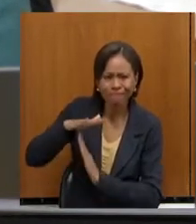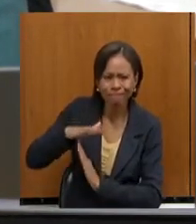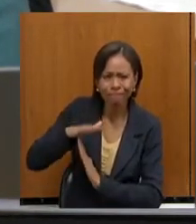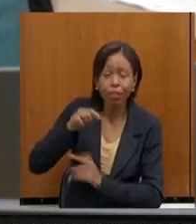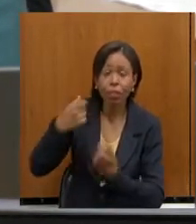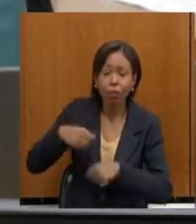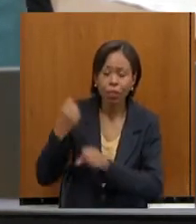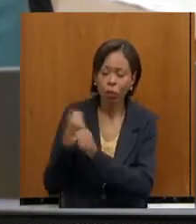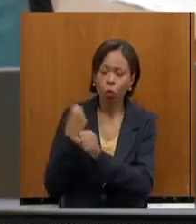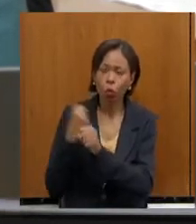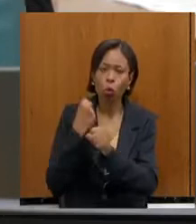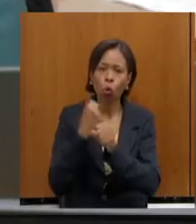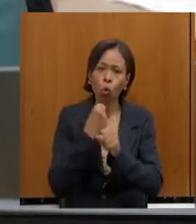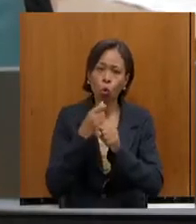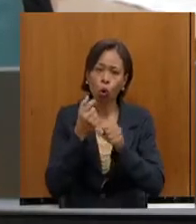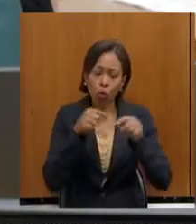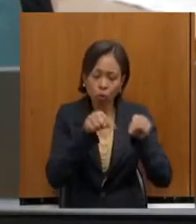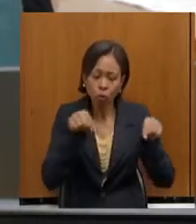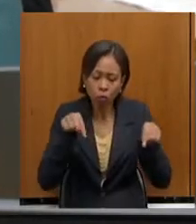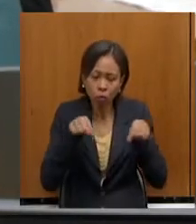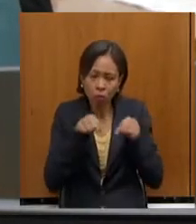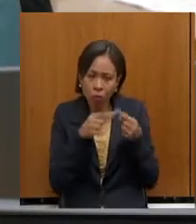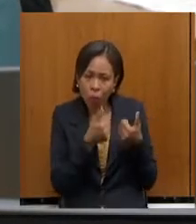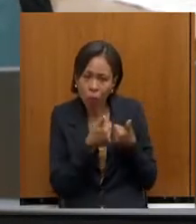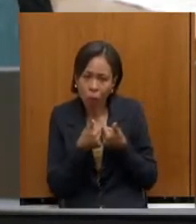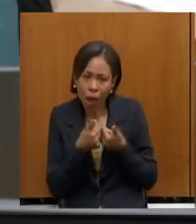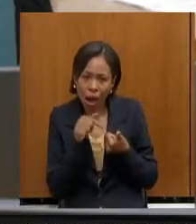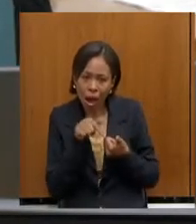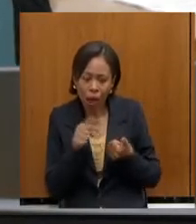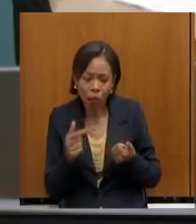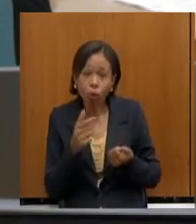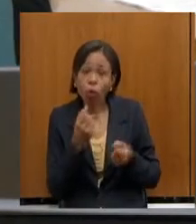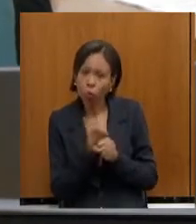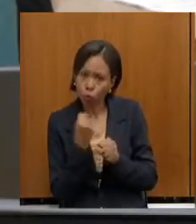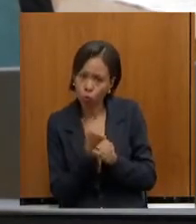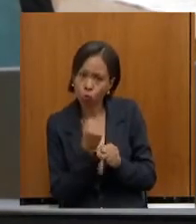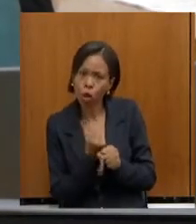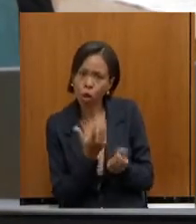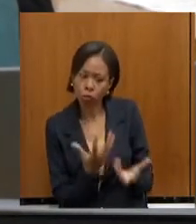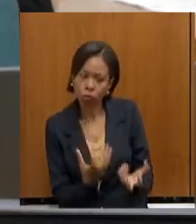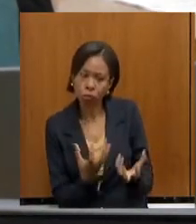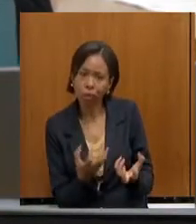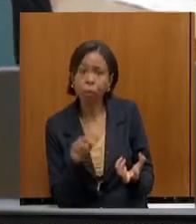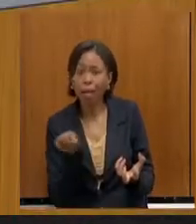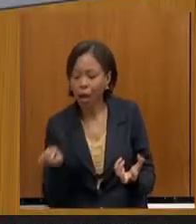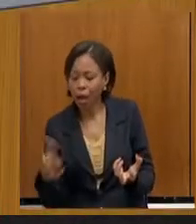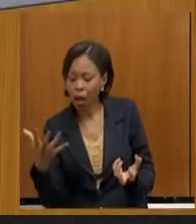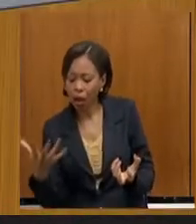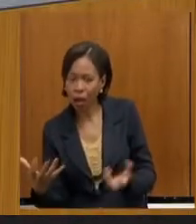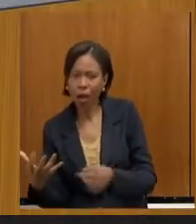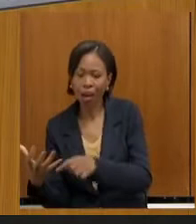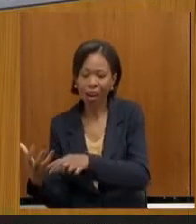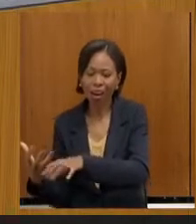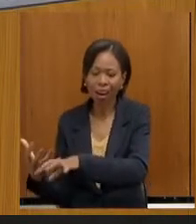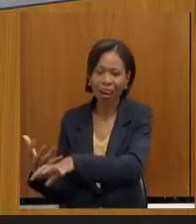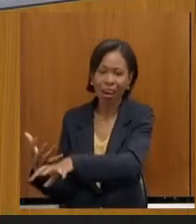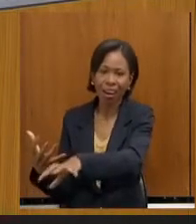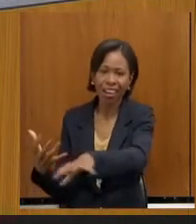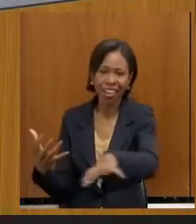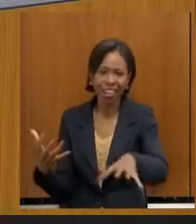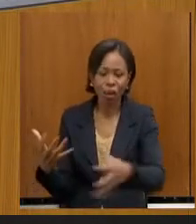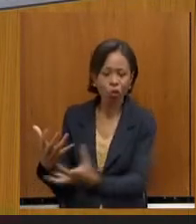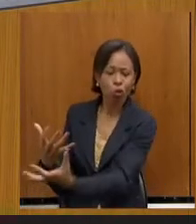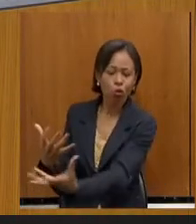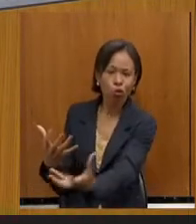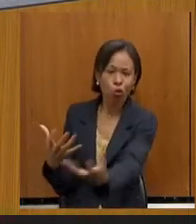reservação dentro do seu lote para minimizar também tá então você dividir isso ao longo de todos os propriedades